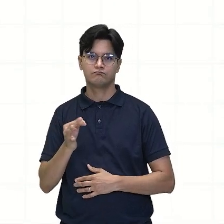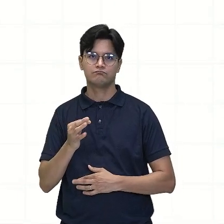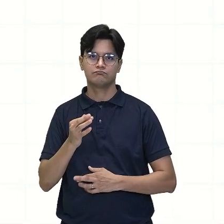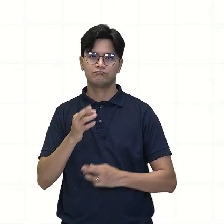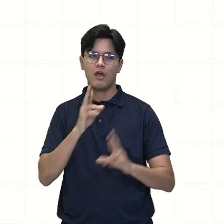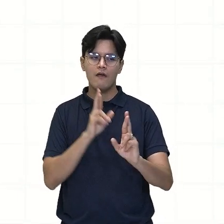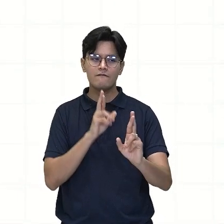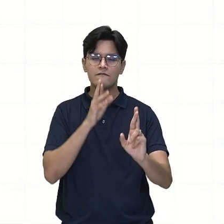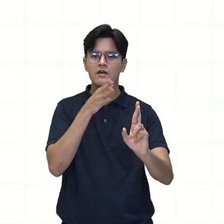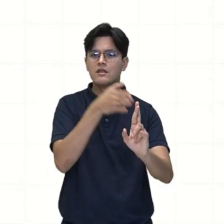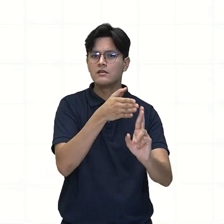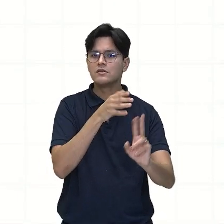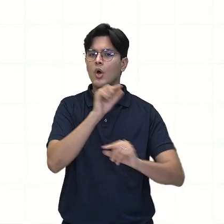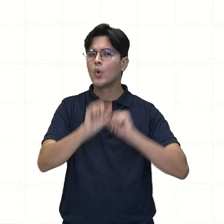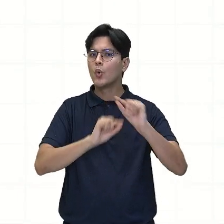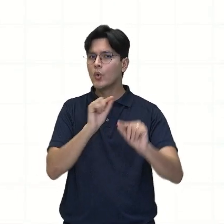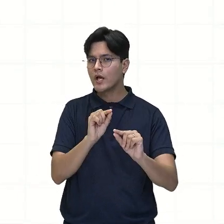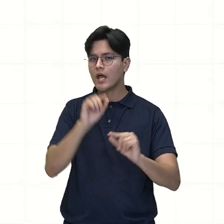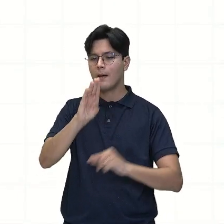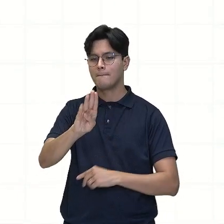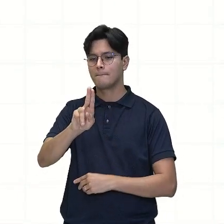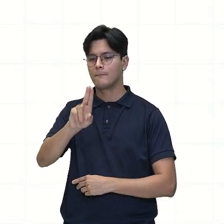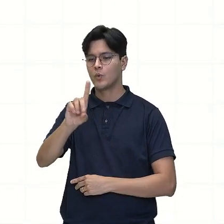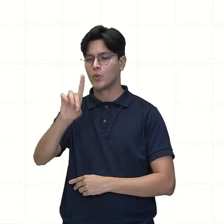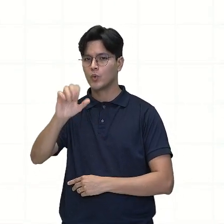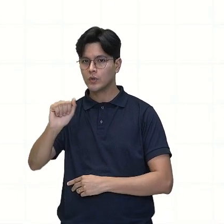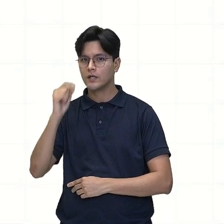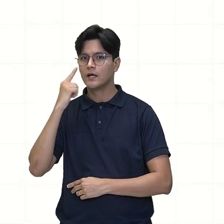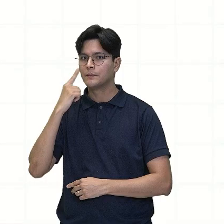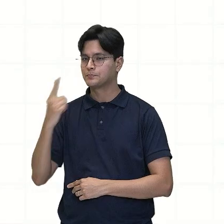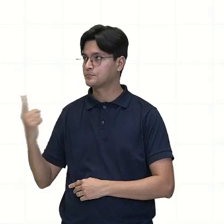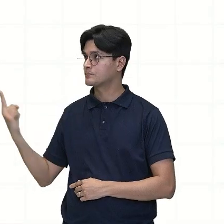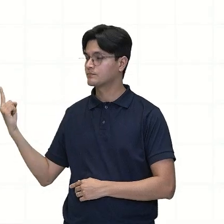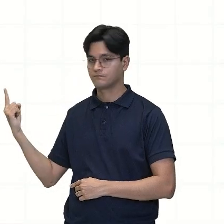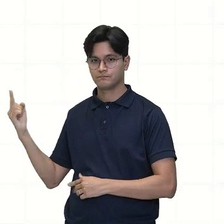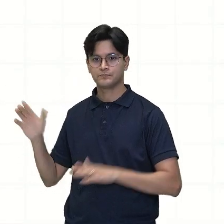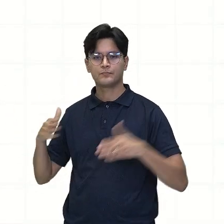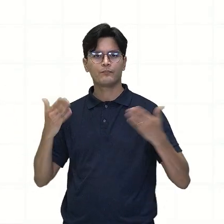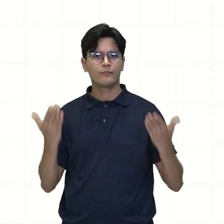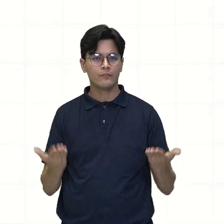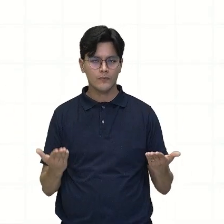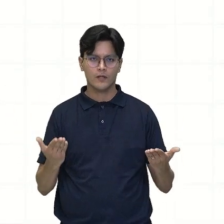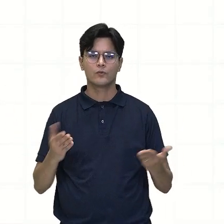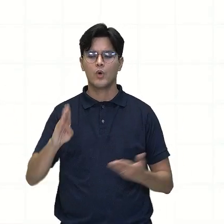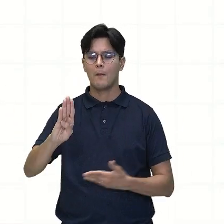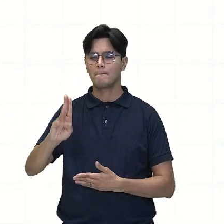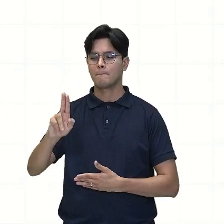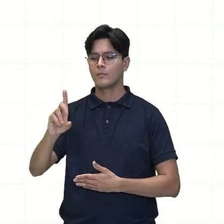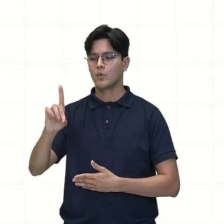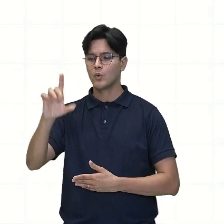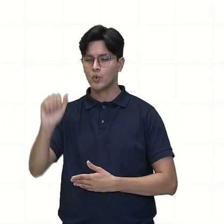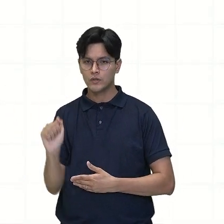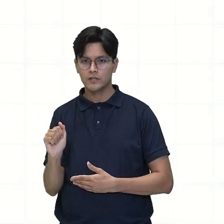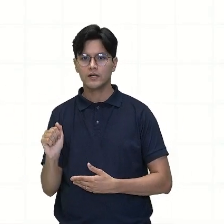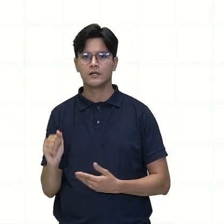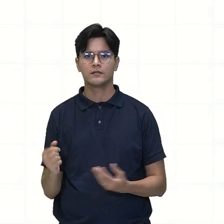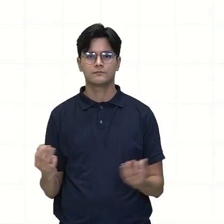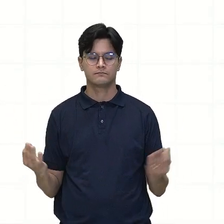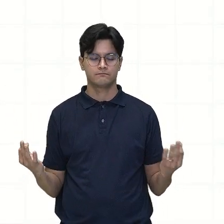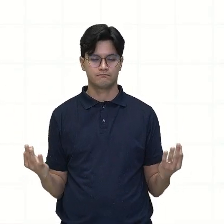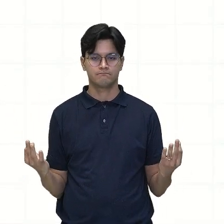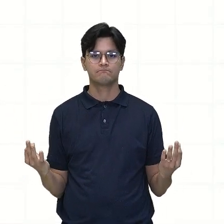de Buda. E quando nós pensamos na ideia de Buda, nós temos que pensar, por exemplo, na oração